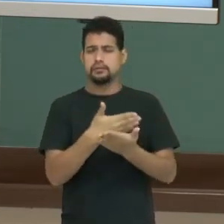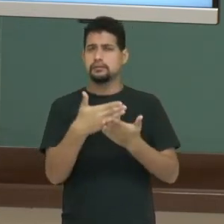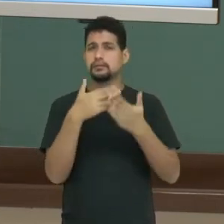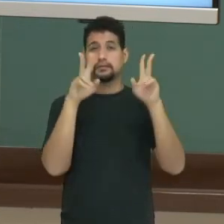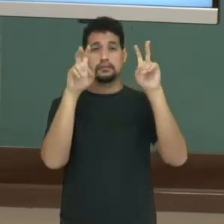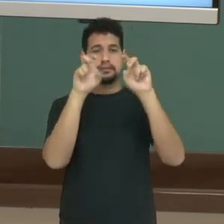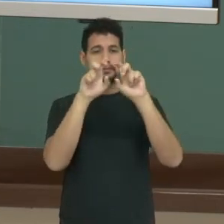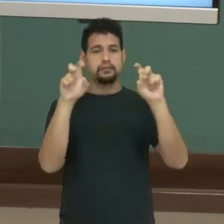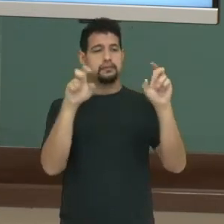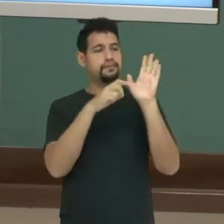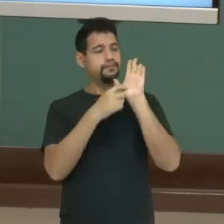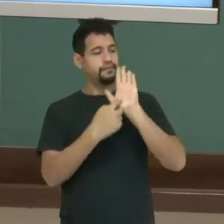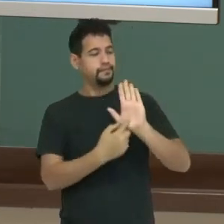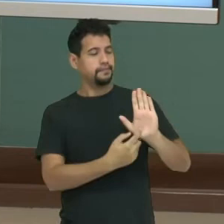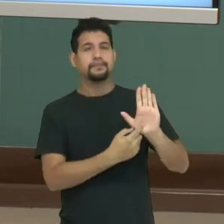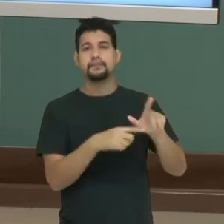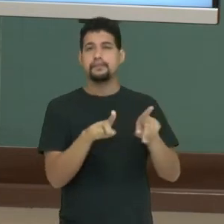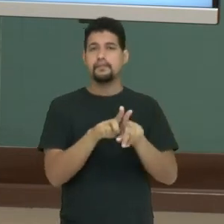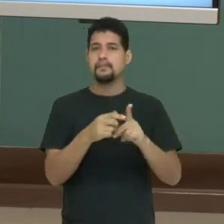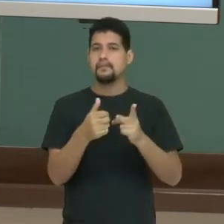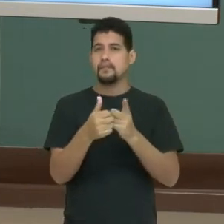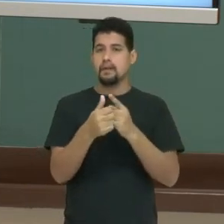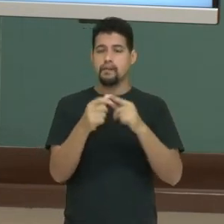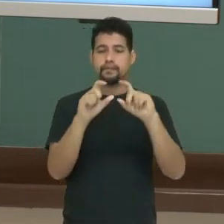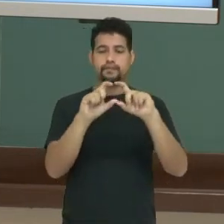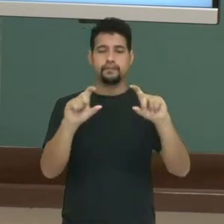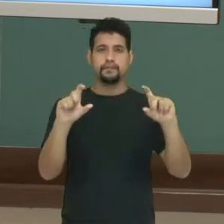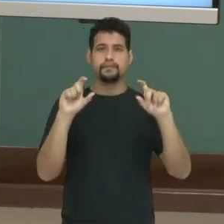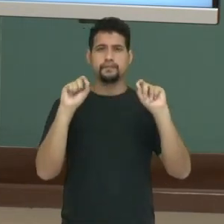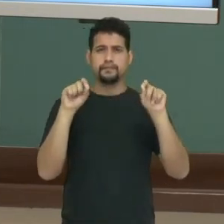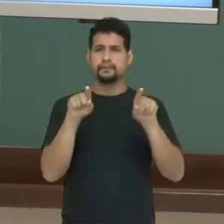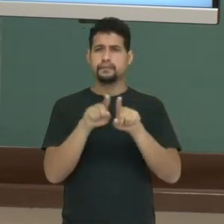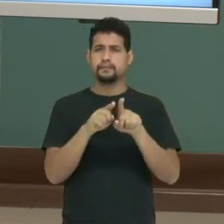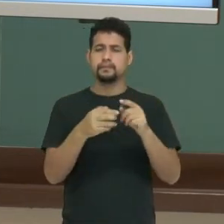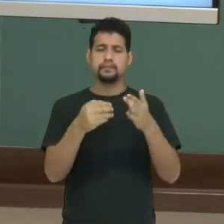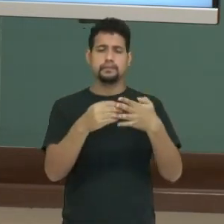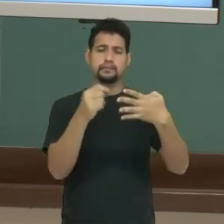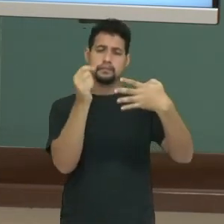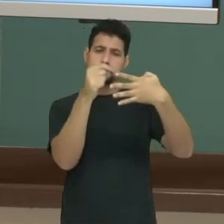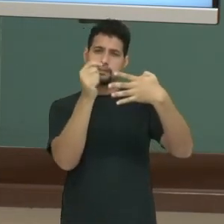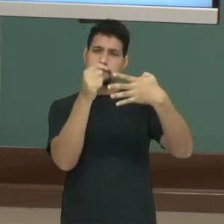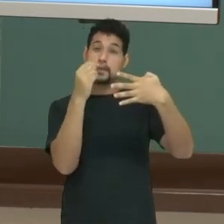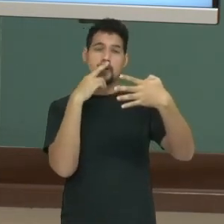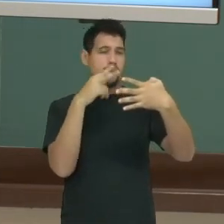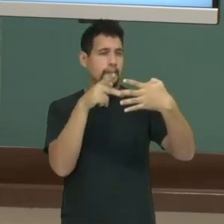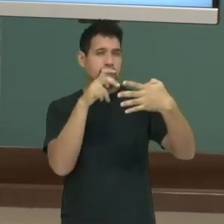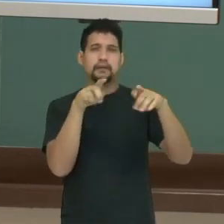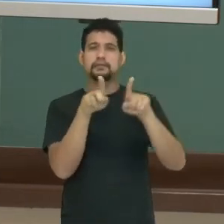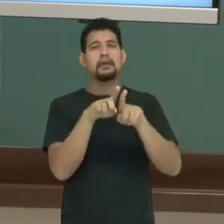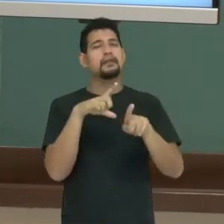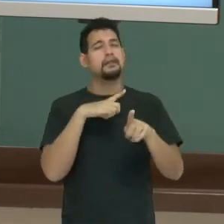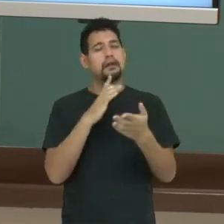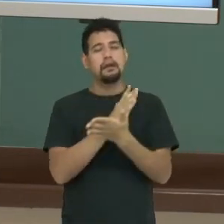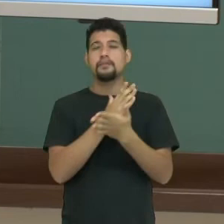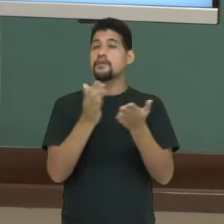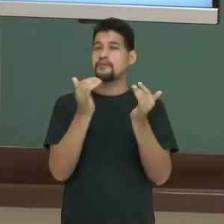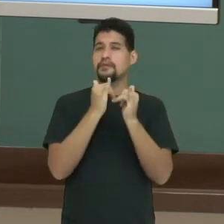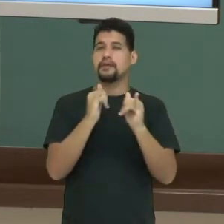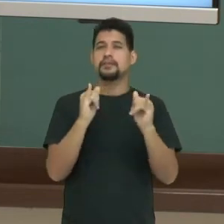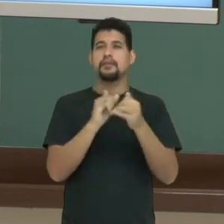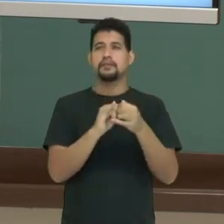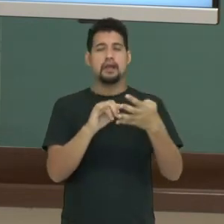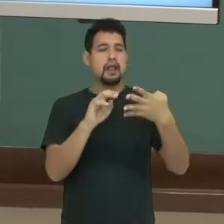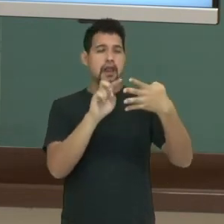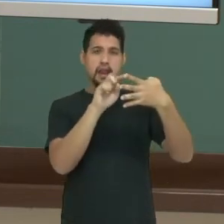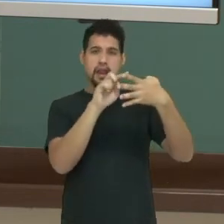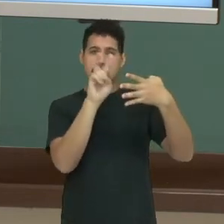título, na apresentação e no primeiro fragmento, primeiro trecho, parágrafo que encontramos ali, temos essas informações que